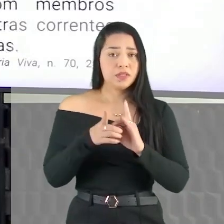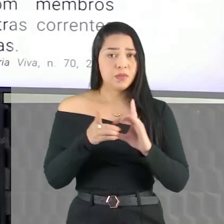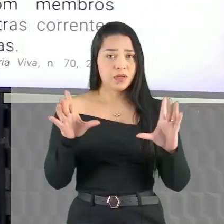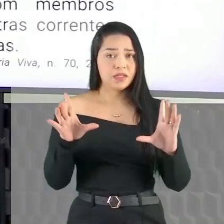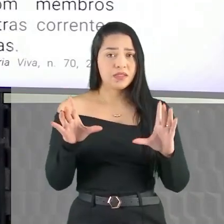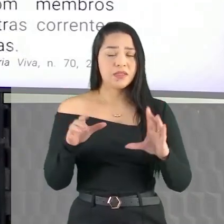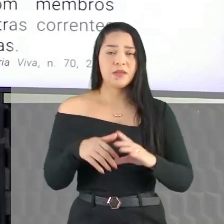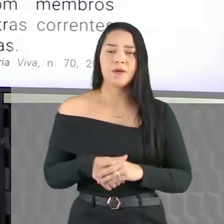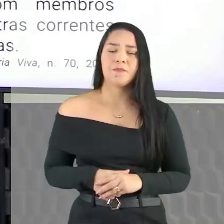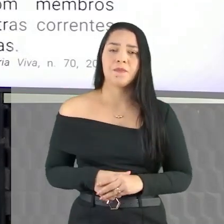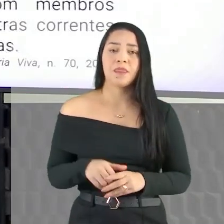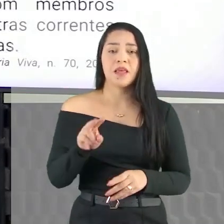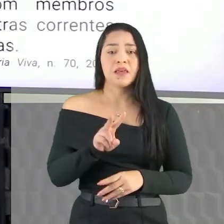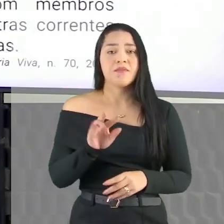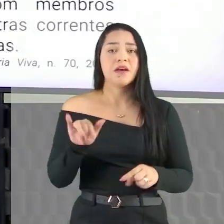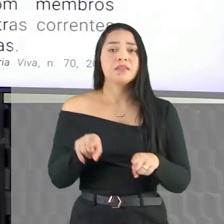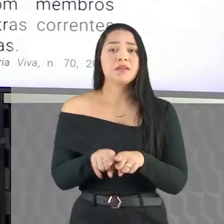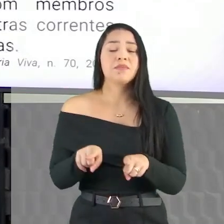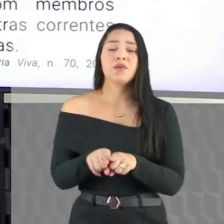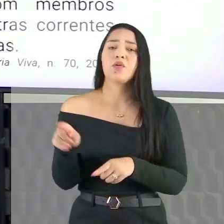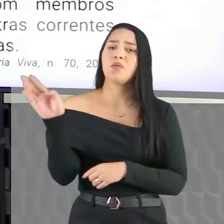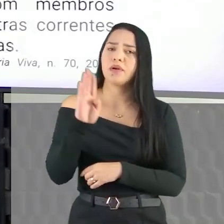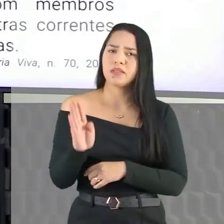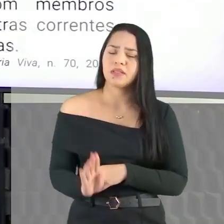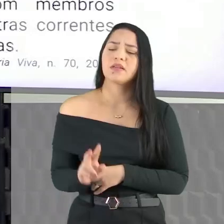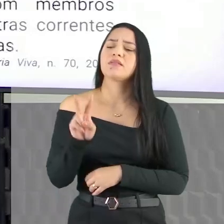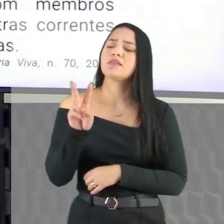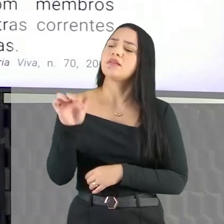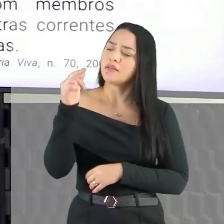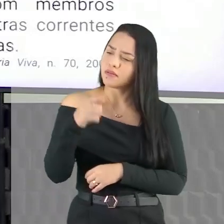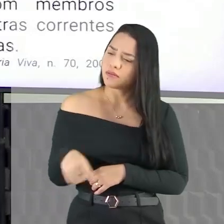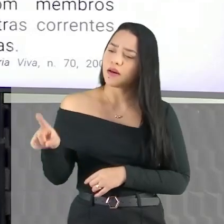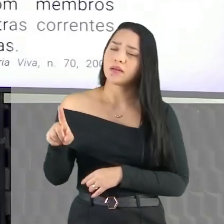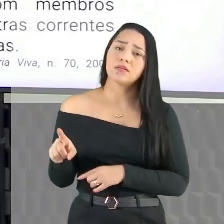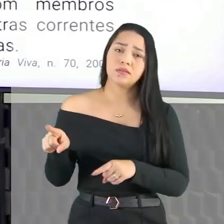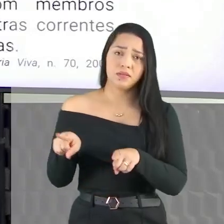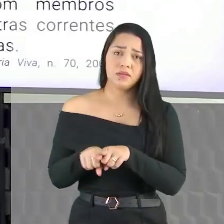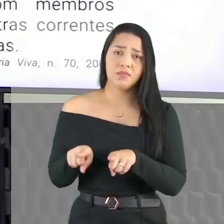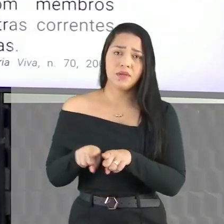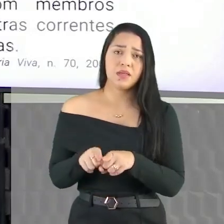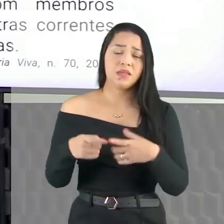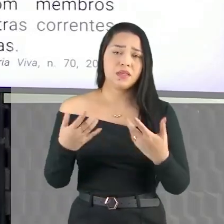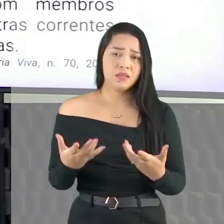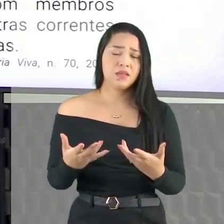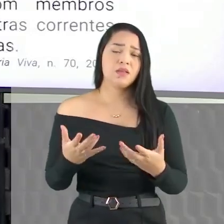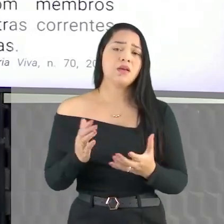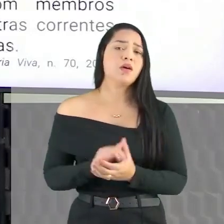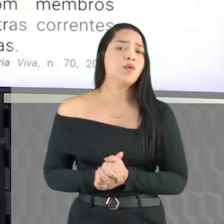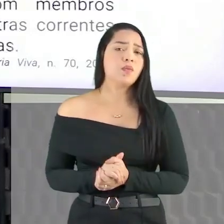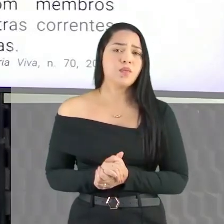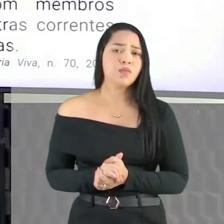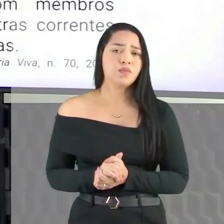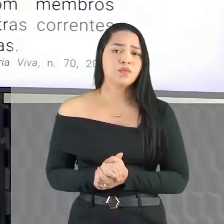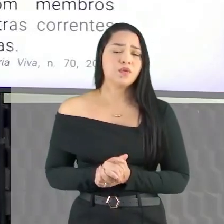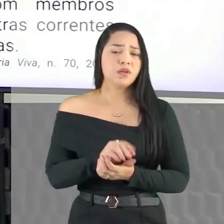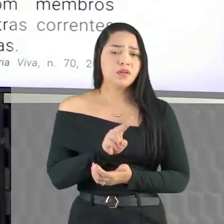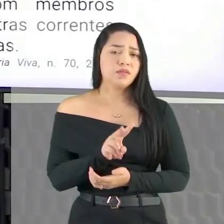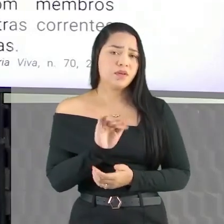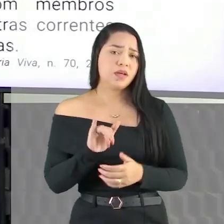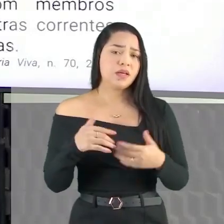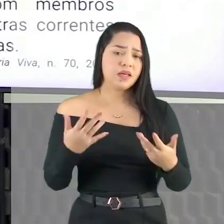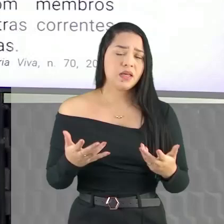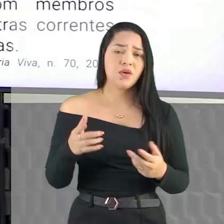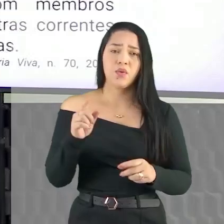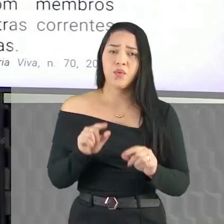democracia. E aí vai contar também com brasileiros, que vão se alistar nessa brigada internacional. Então, e aí, claro, vai, de uma